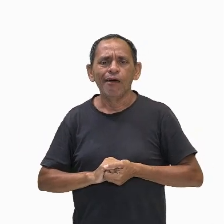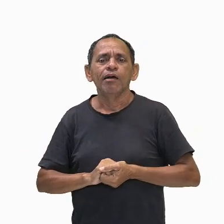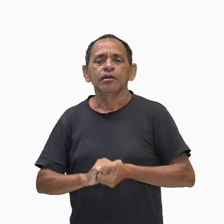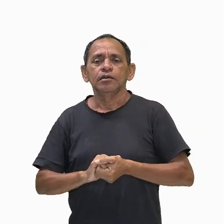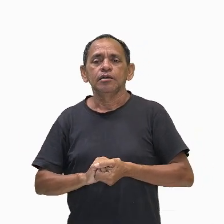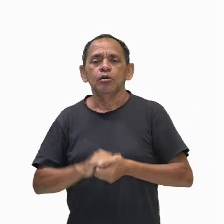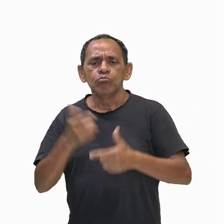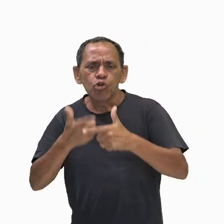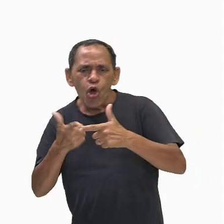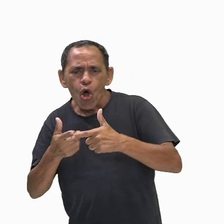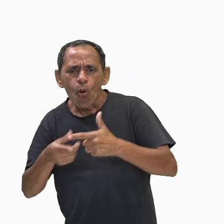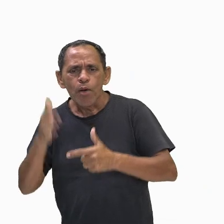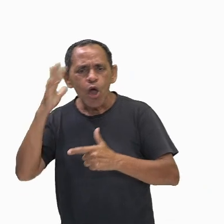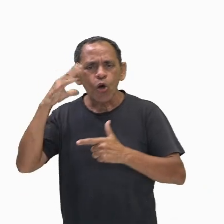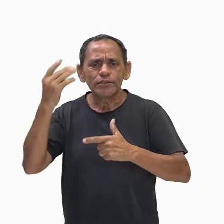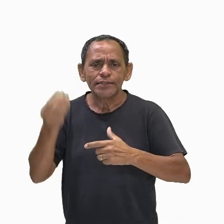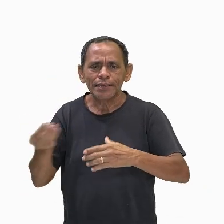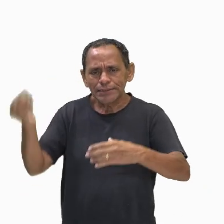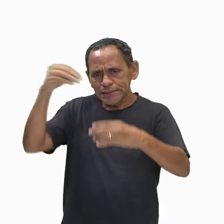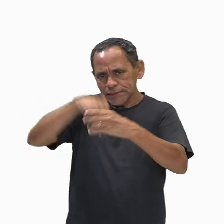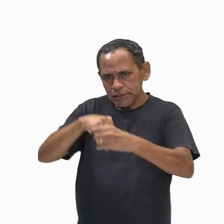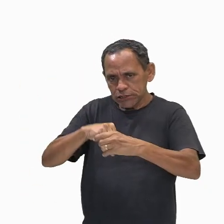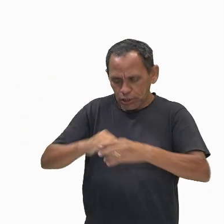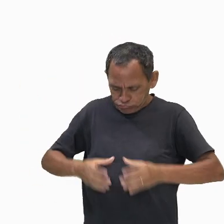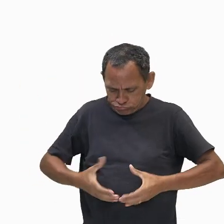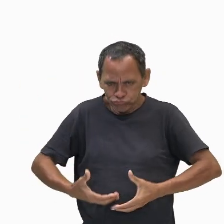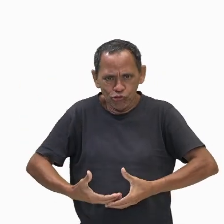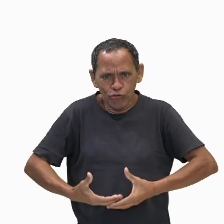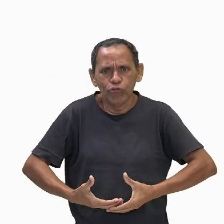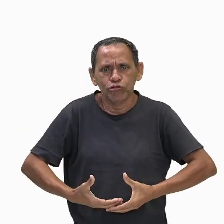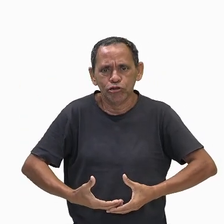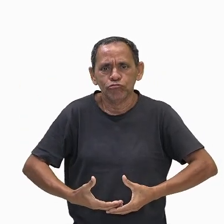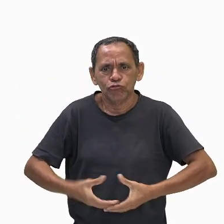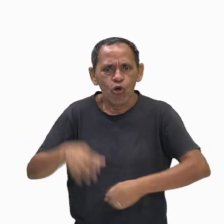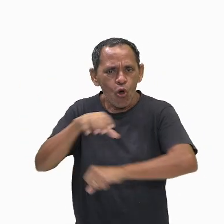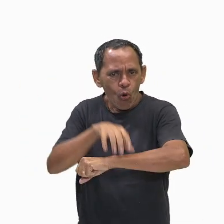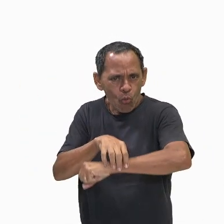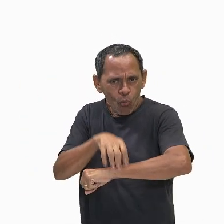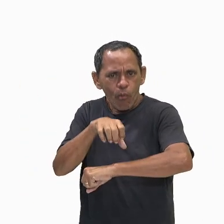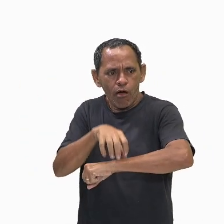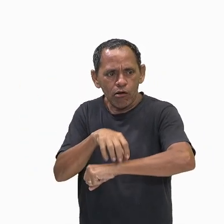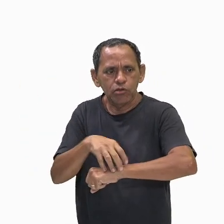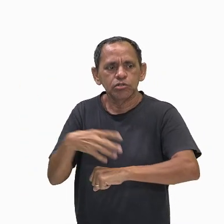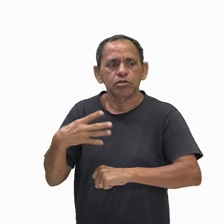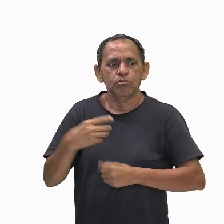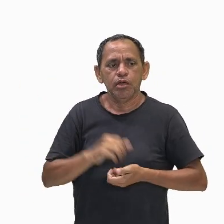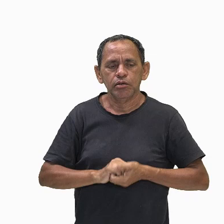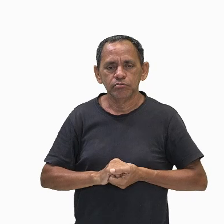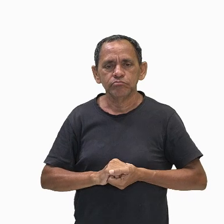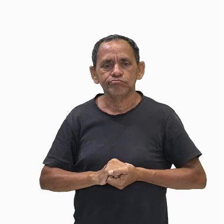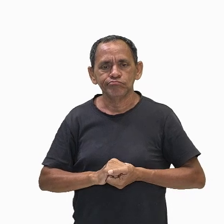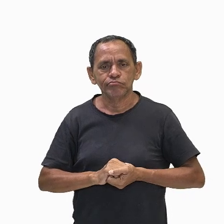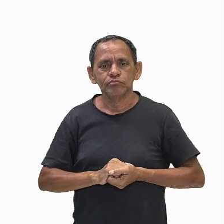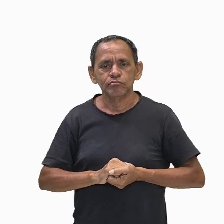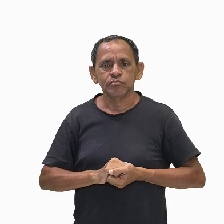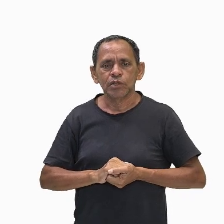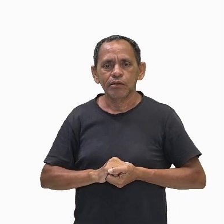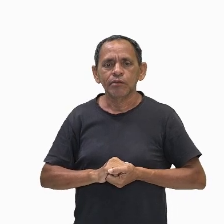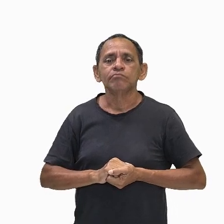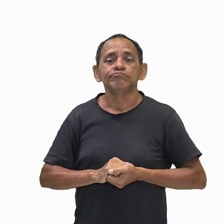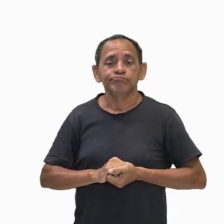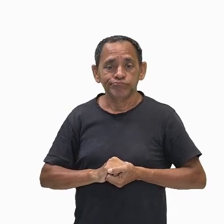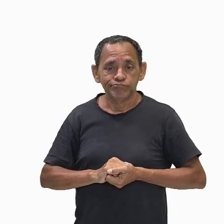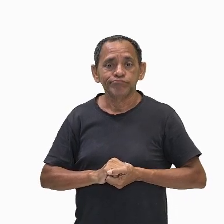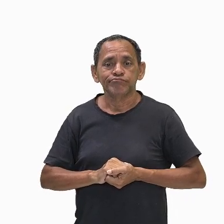que eu havia falado para vocês, aí é uma infecção muito comum, mas a manifestação clínica da doença é cara. Em